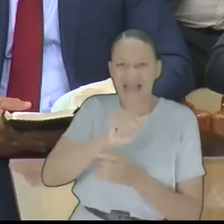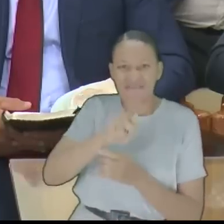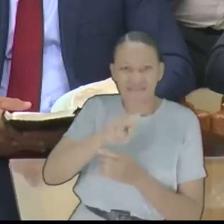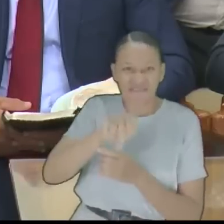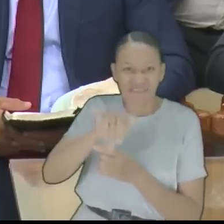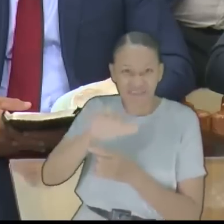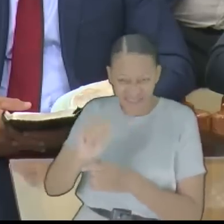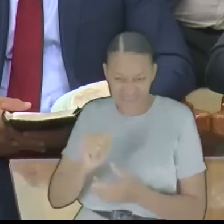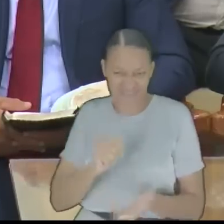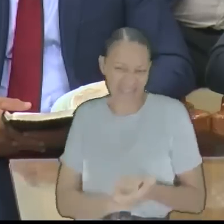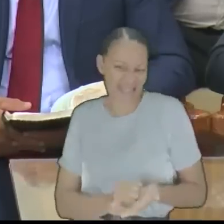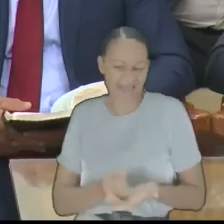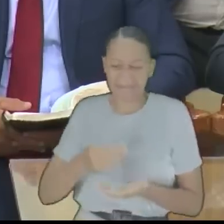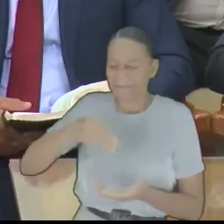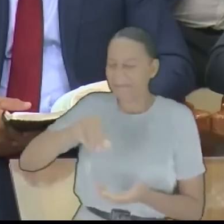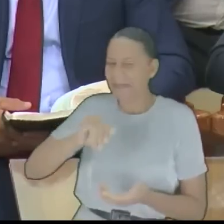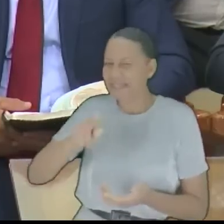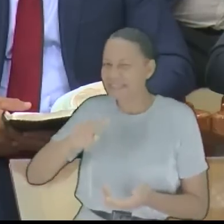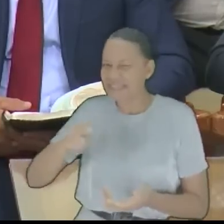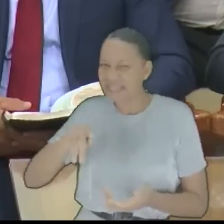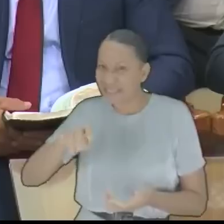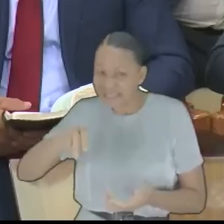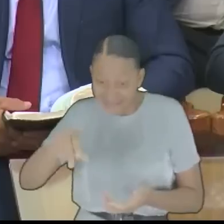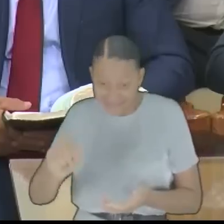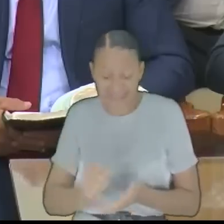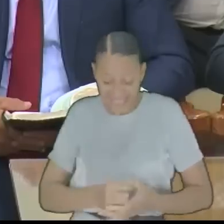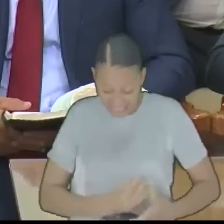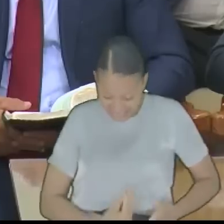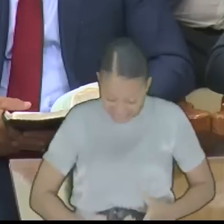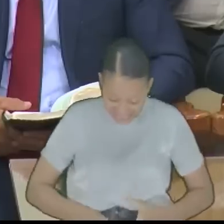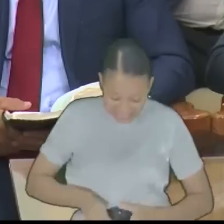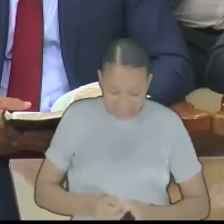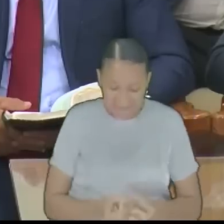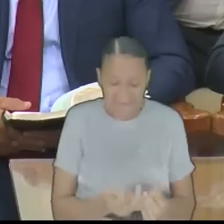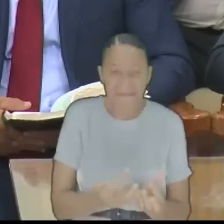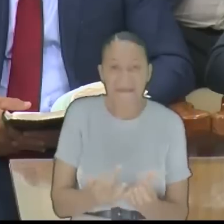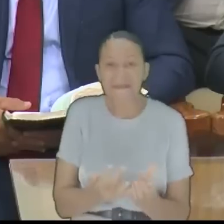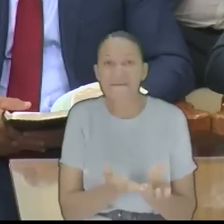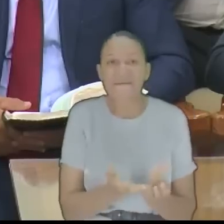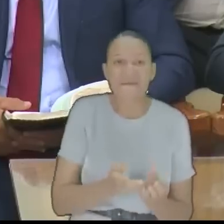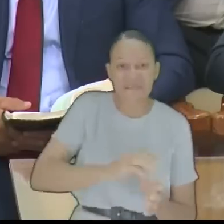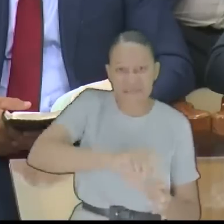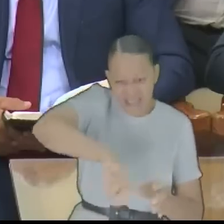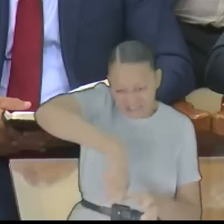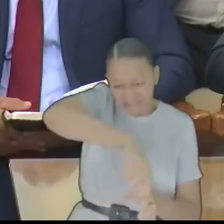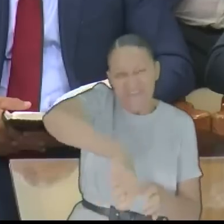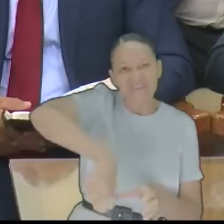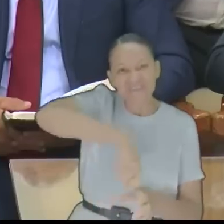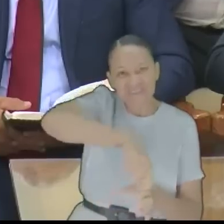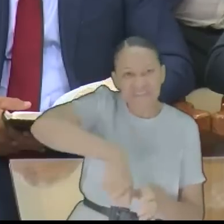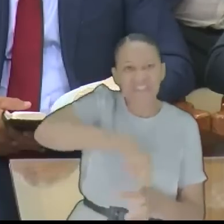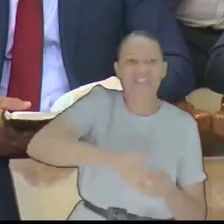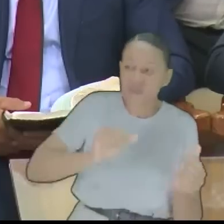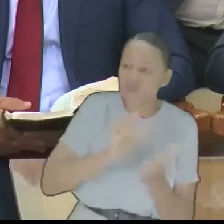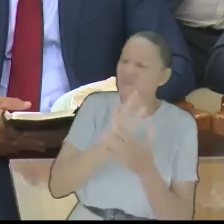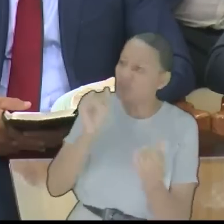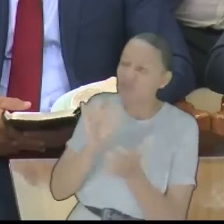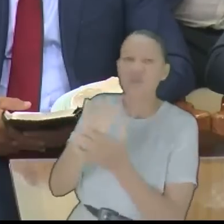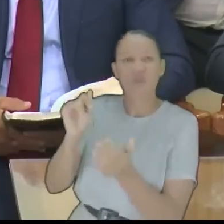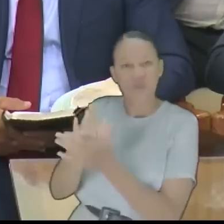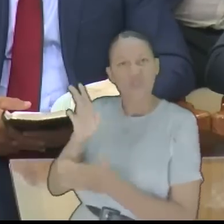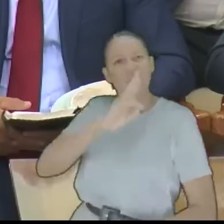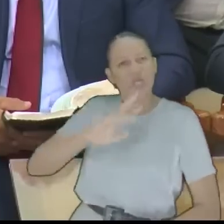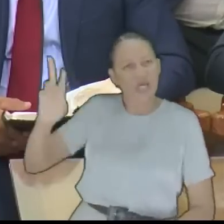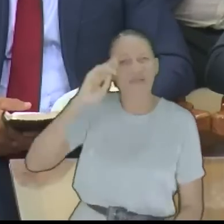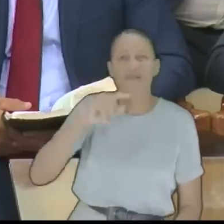de arrozina, de maisena, era mingau de tripa de gente, cozinhada, mexida. Louvado seja o nome do